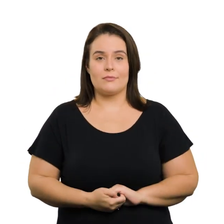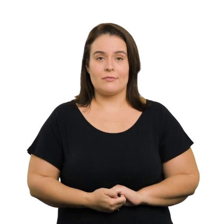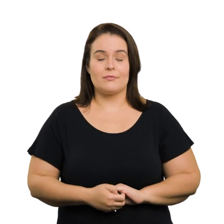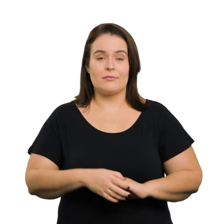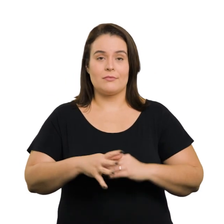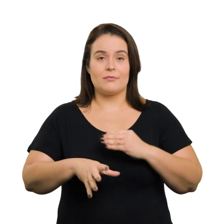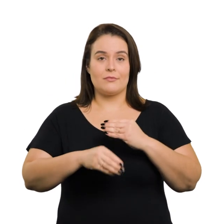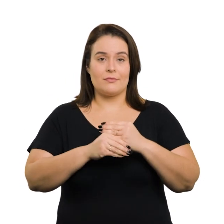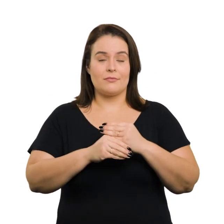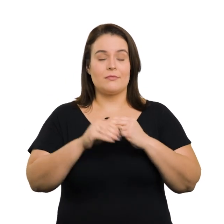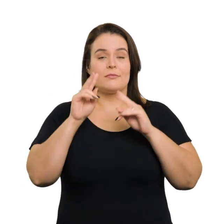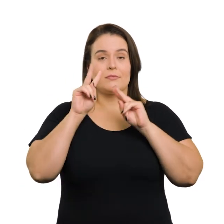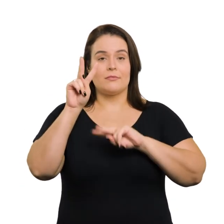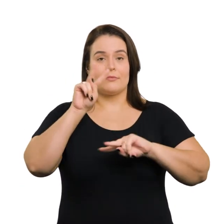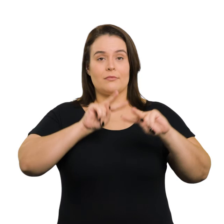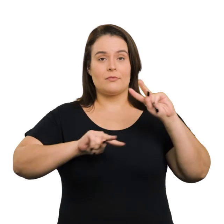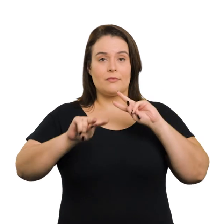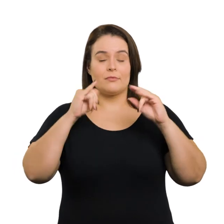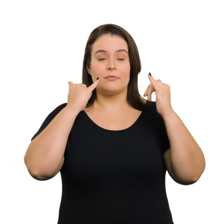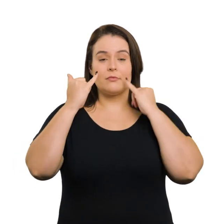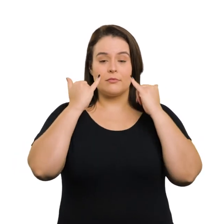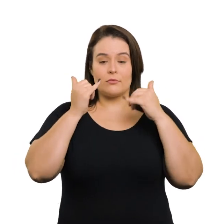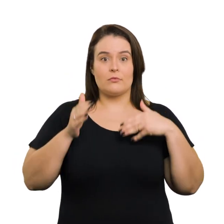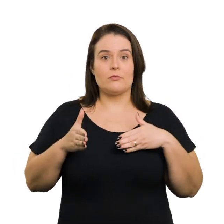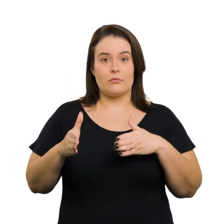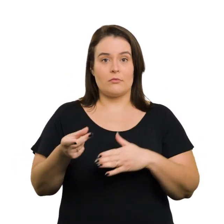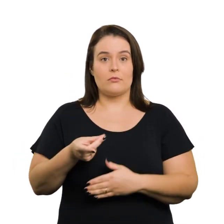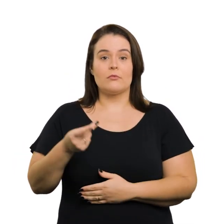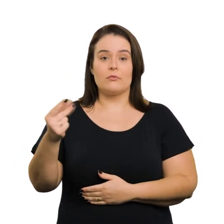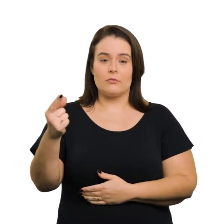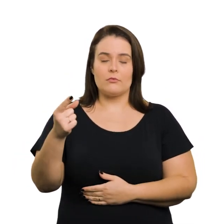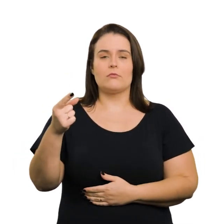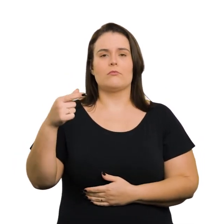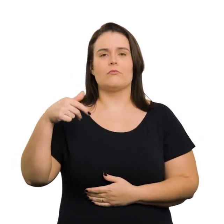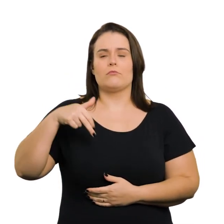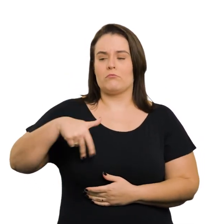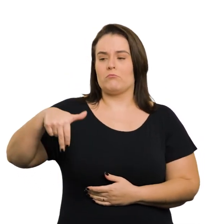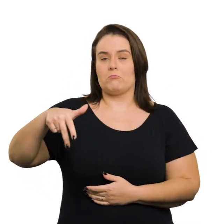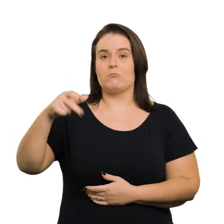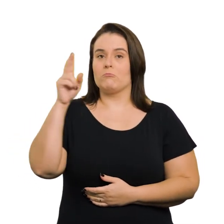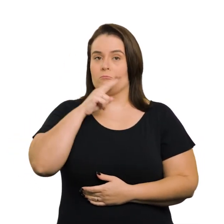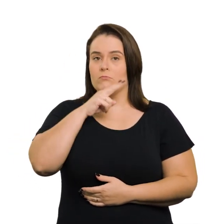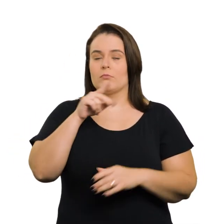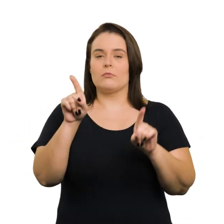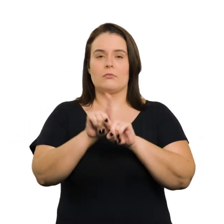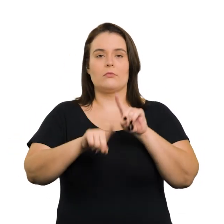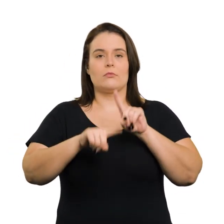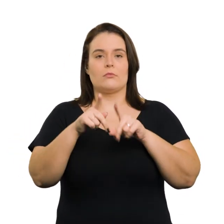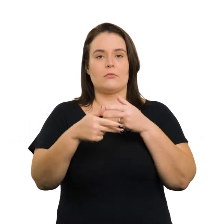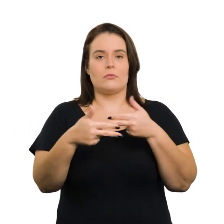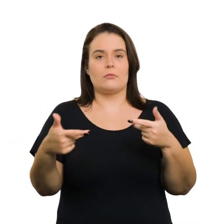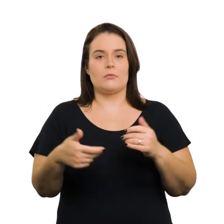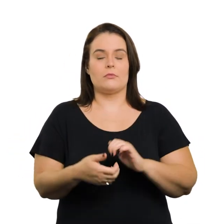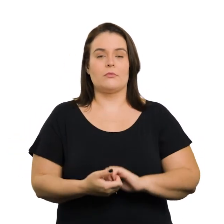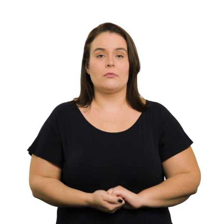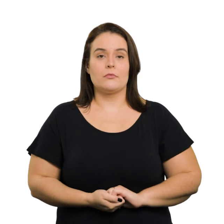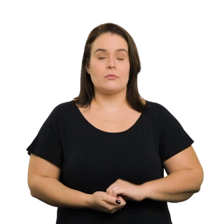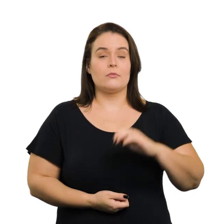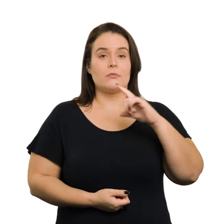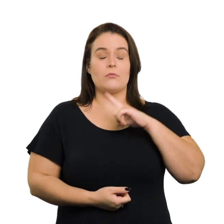deve estar associada à sinalização visual em rotas de fuga, saídas de emergência e